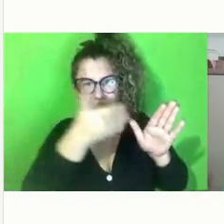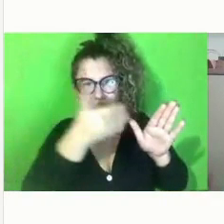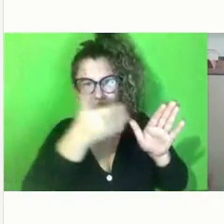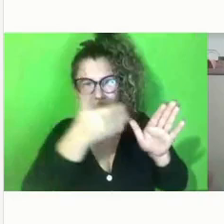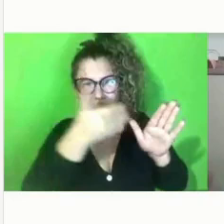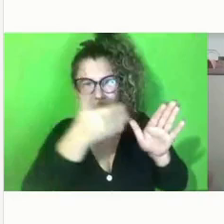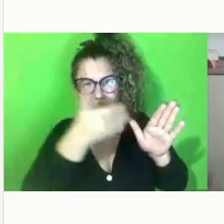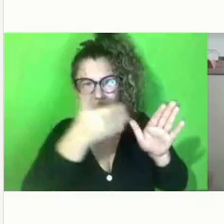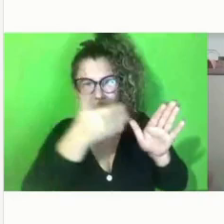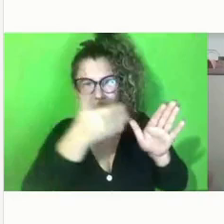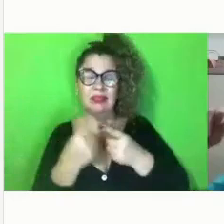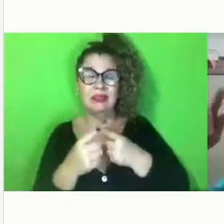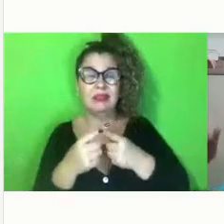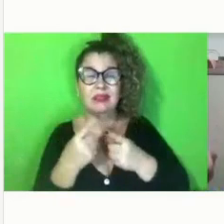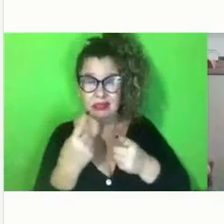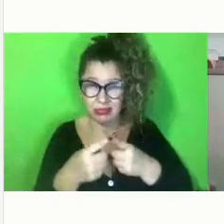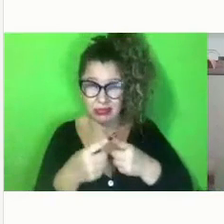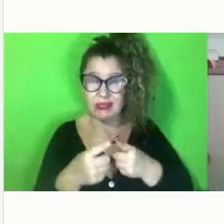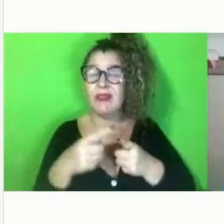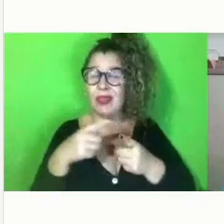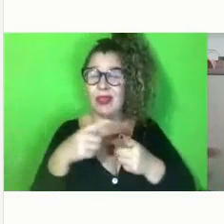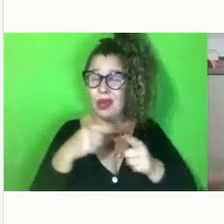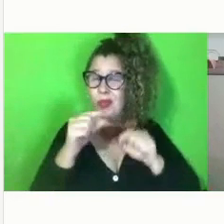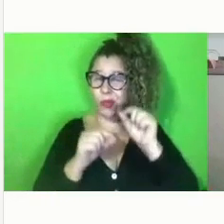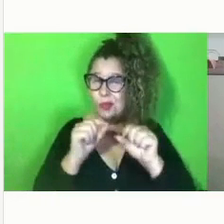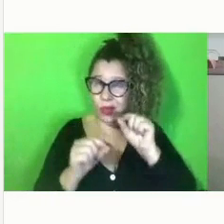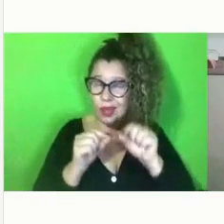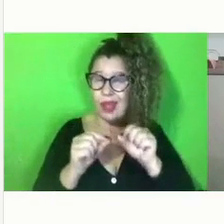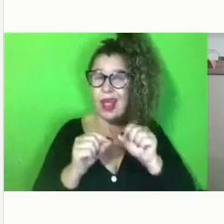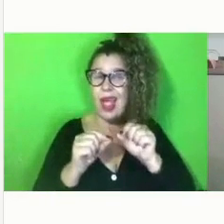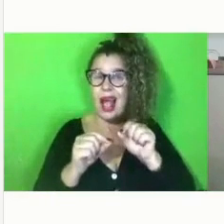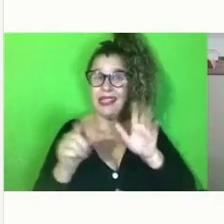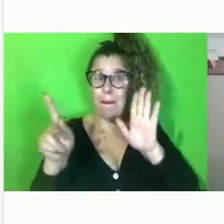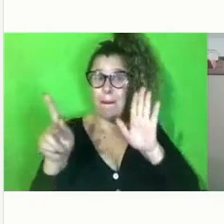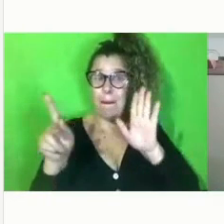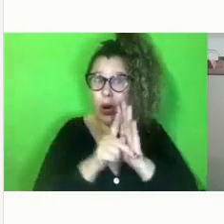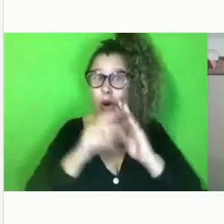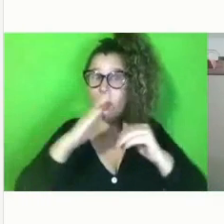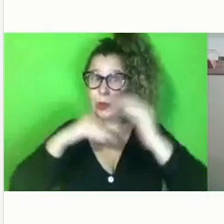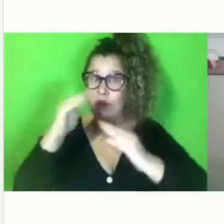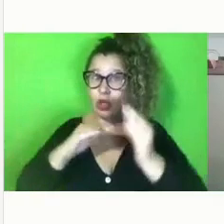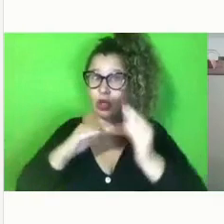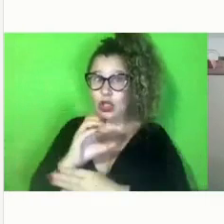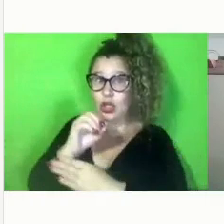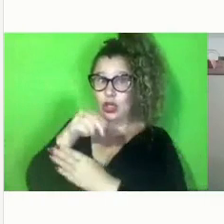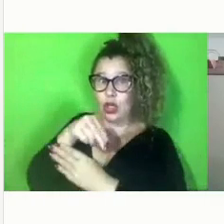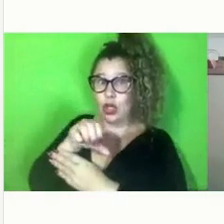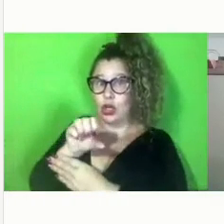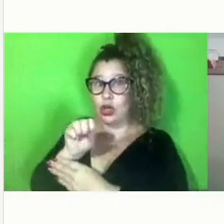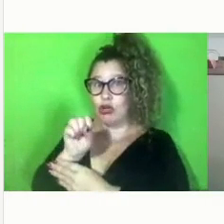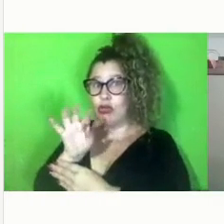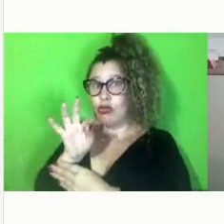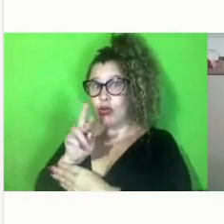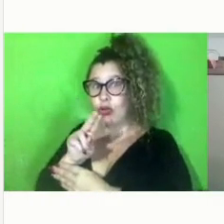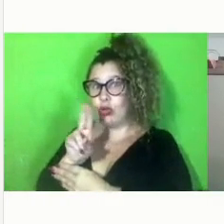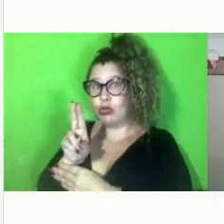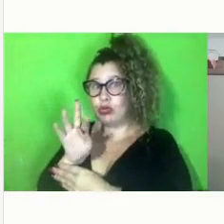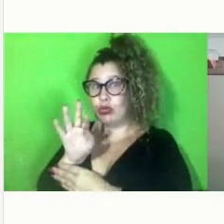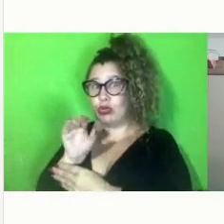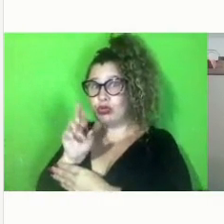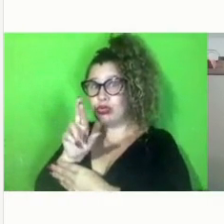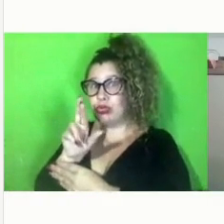as construtoras deveriam ter a prevalência sobre esse decreto. Por isso, esse decreto, o Idari chamou muito bem